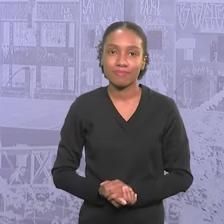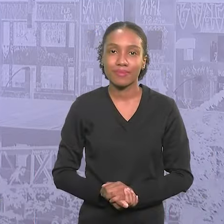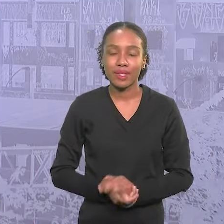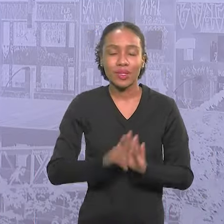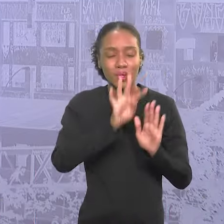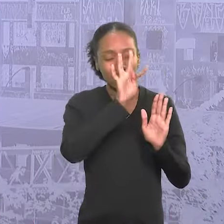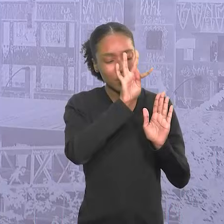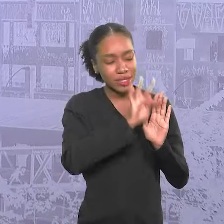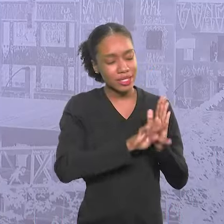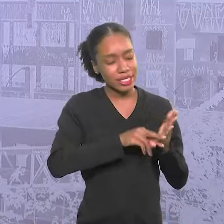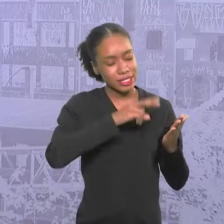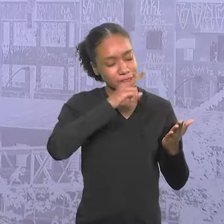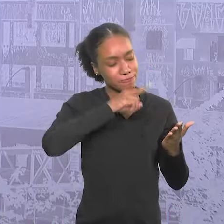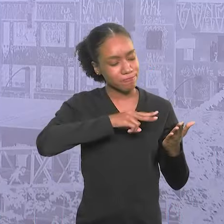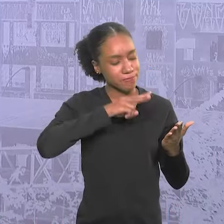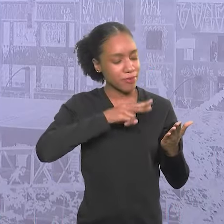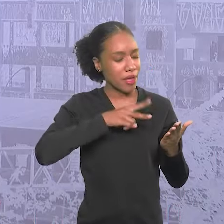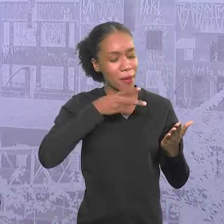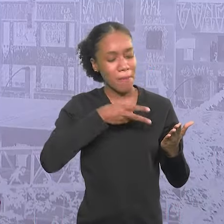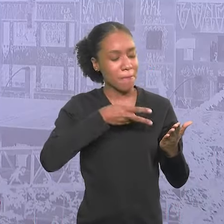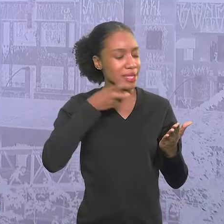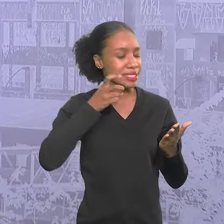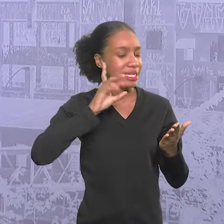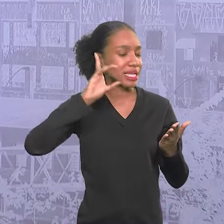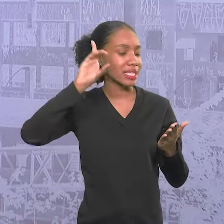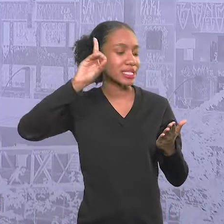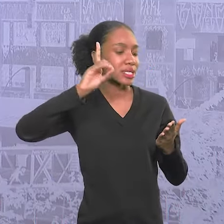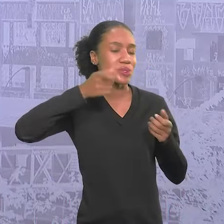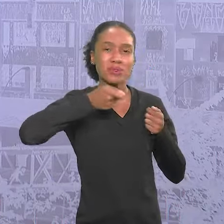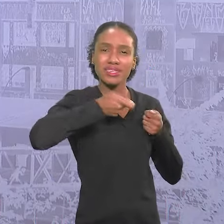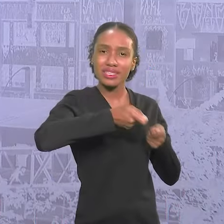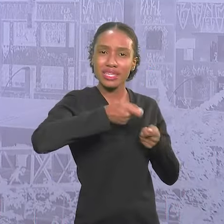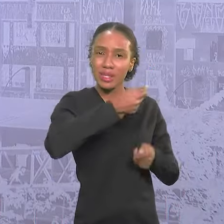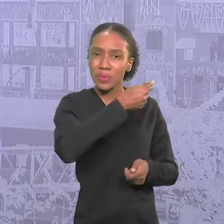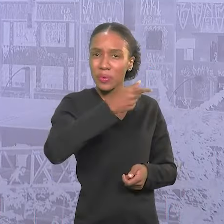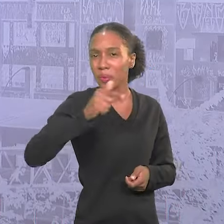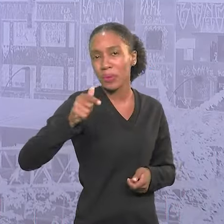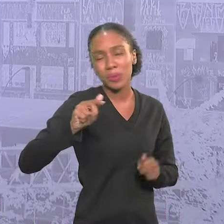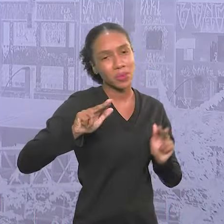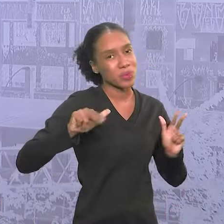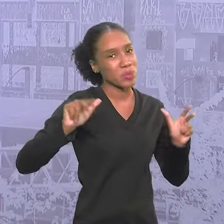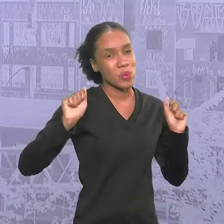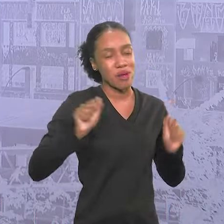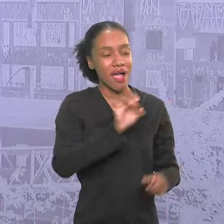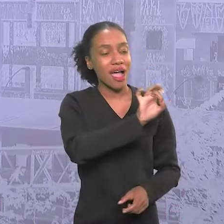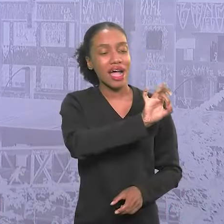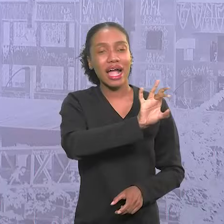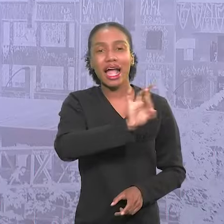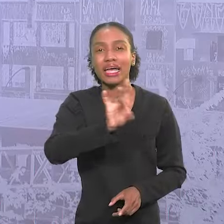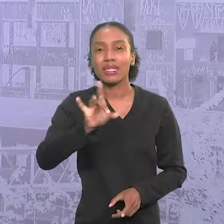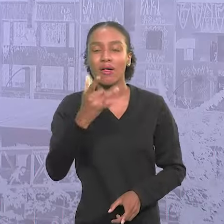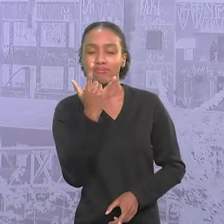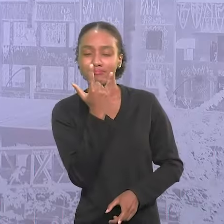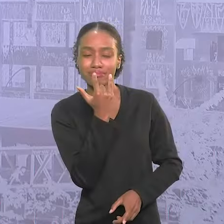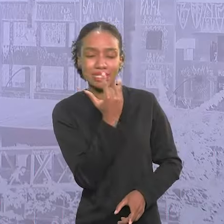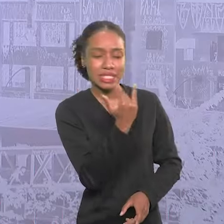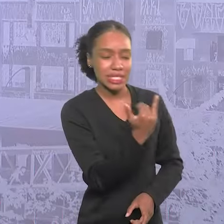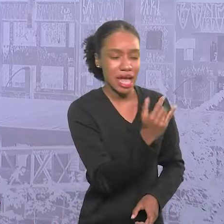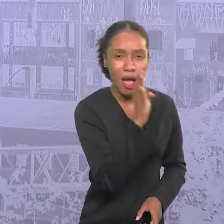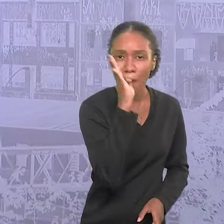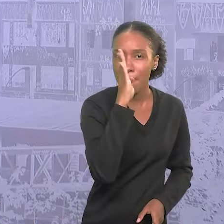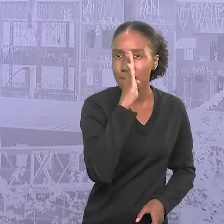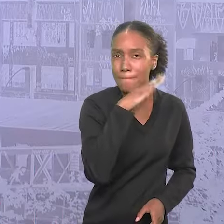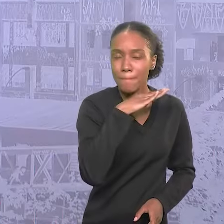a gente a gente percebe que Deus não tenta ninguém porque cada um é tentado pelo seu